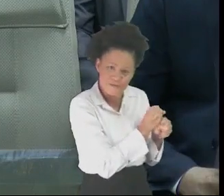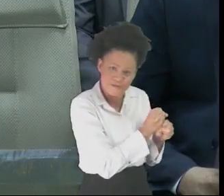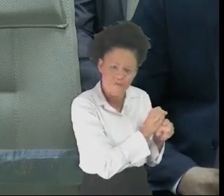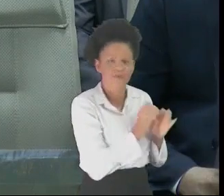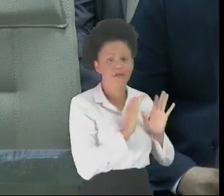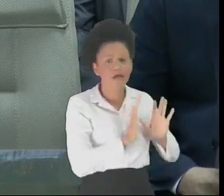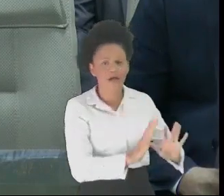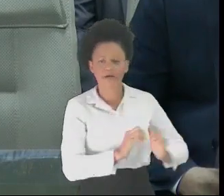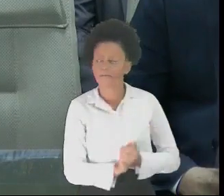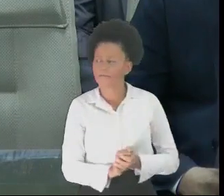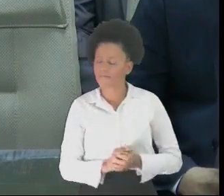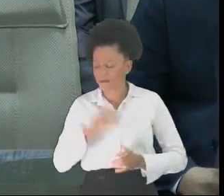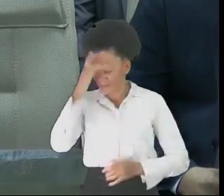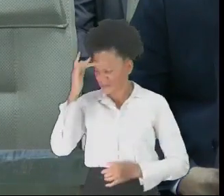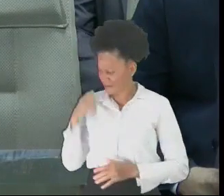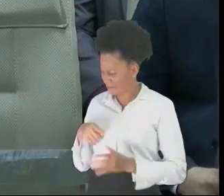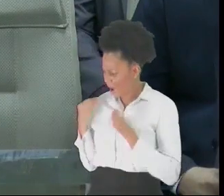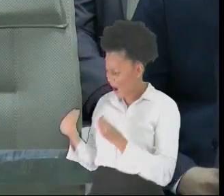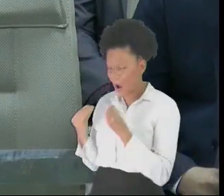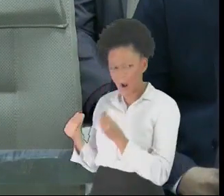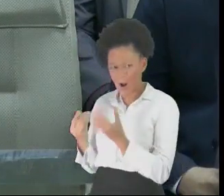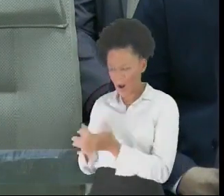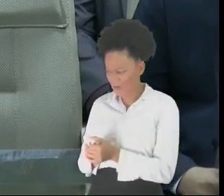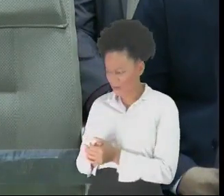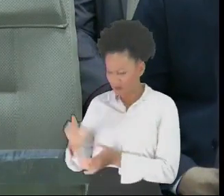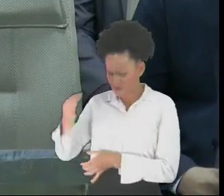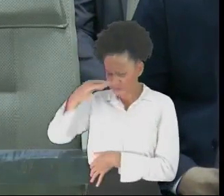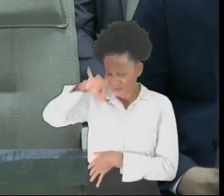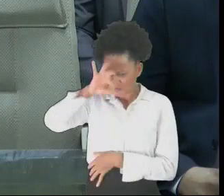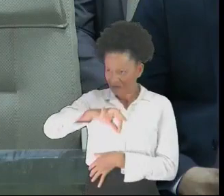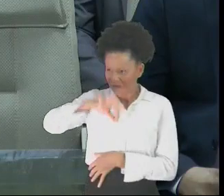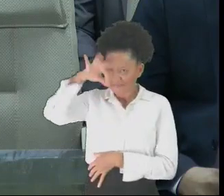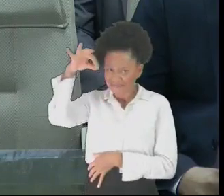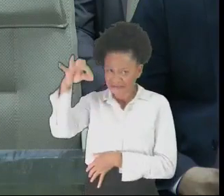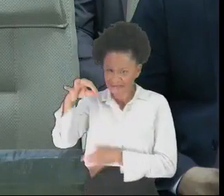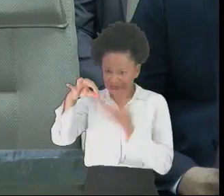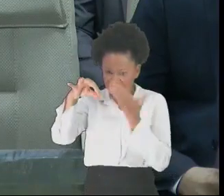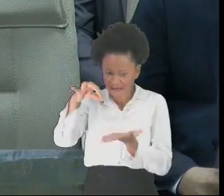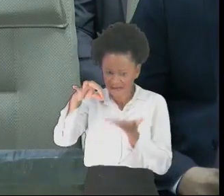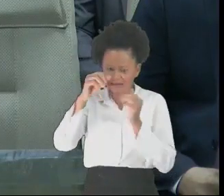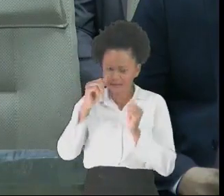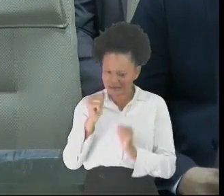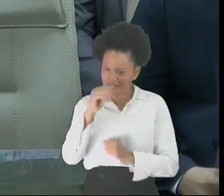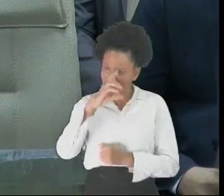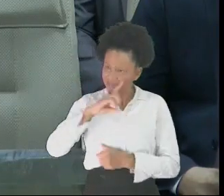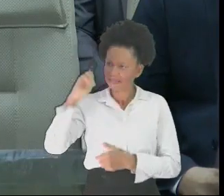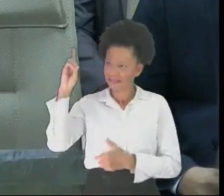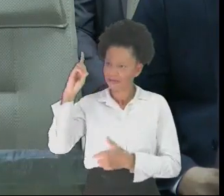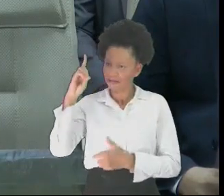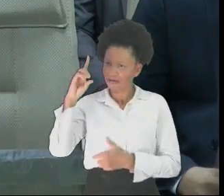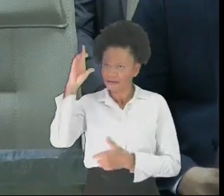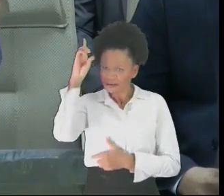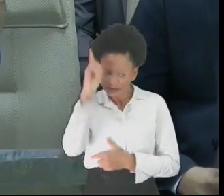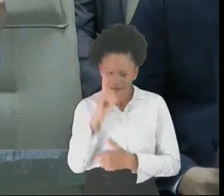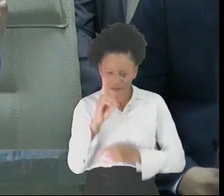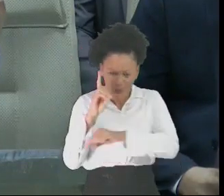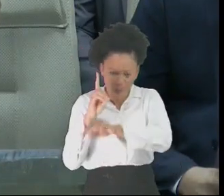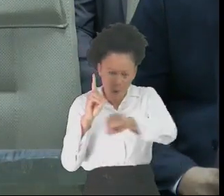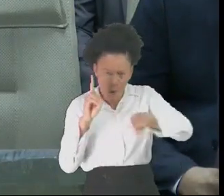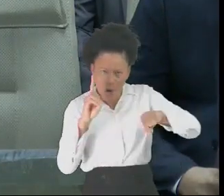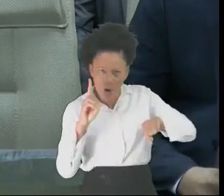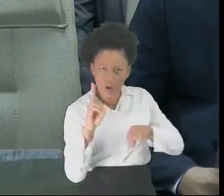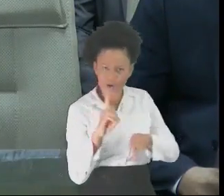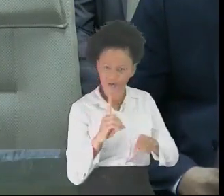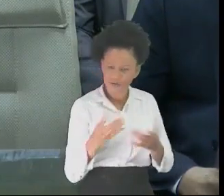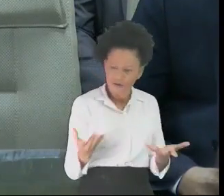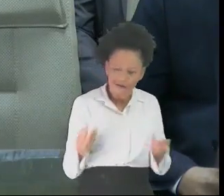Alguém disse, mas como é que o Espírito Santo vai sair da terra se ele é Deus? E se Deus está presente em toda parte?